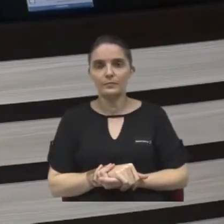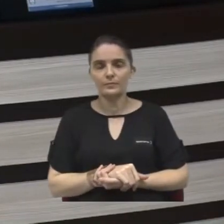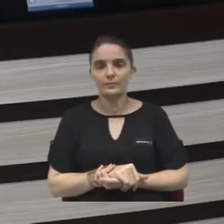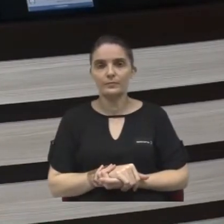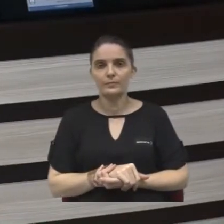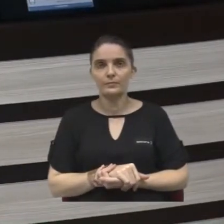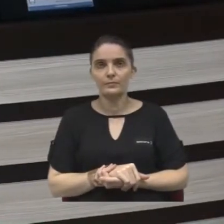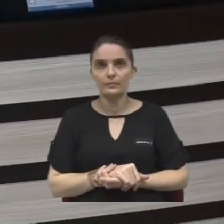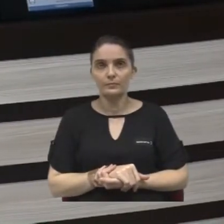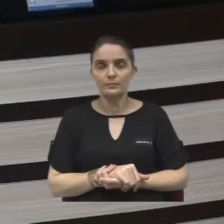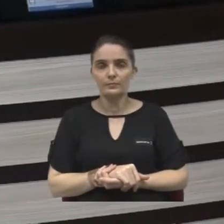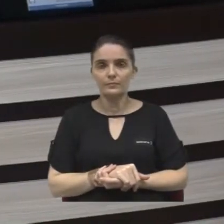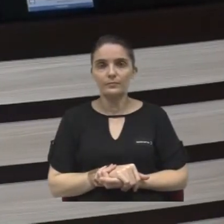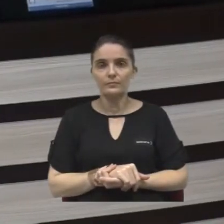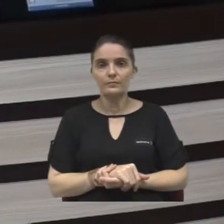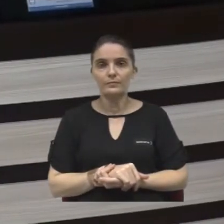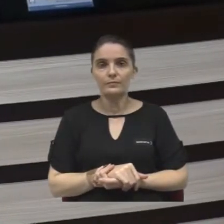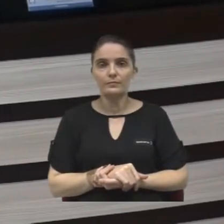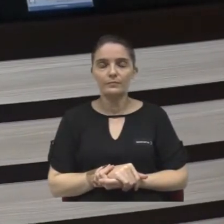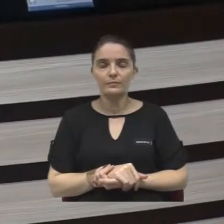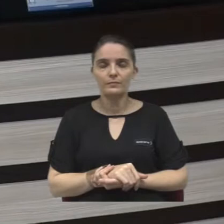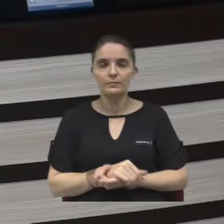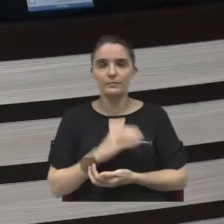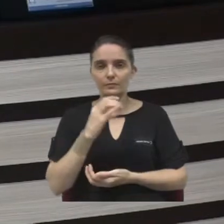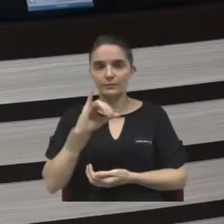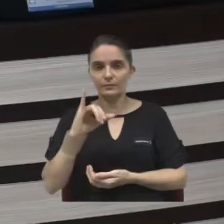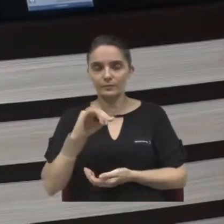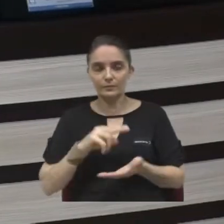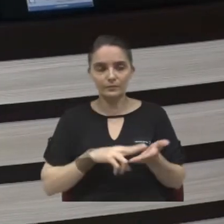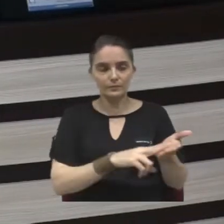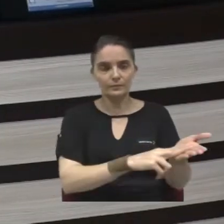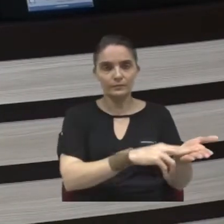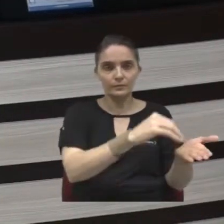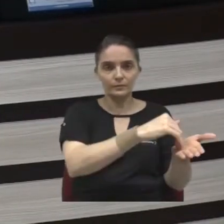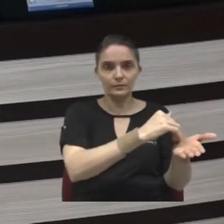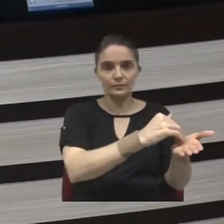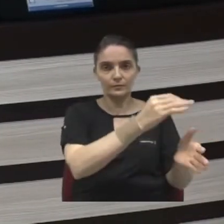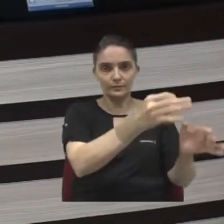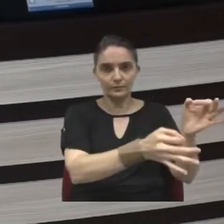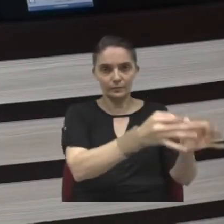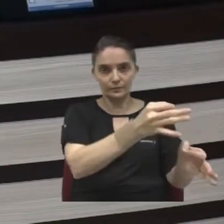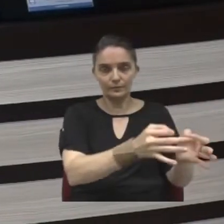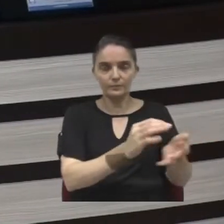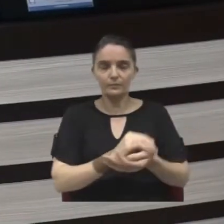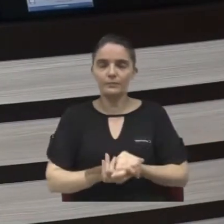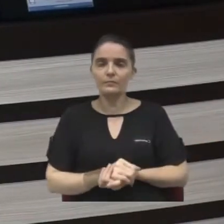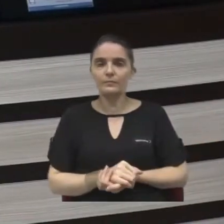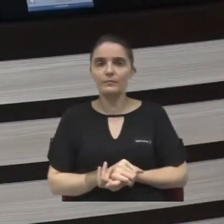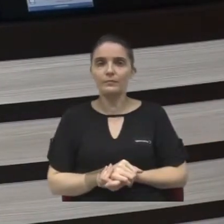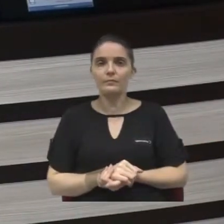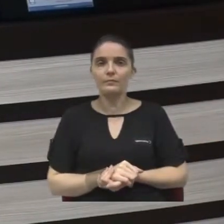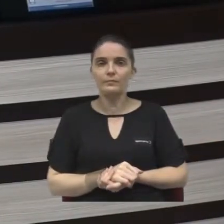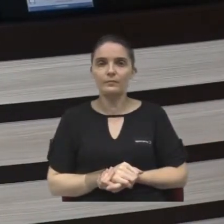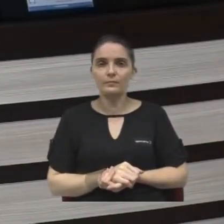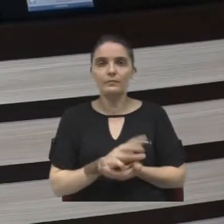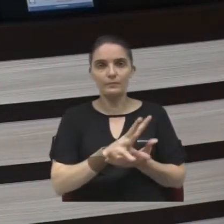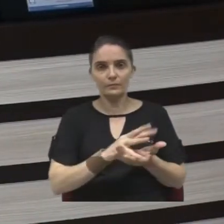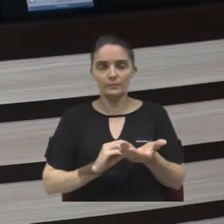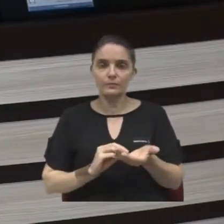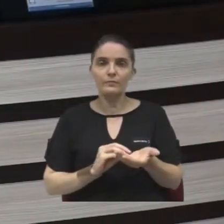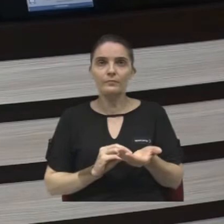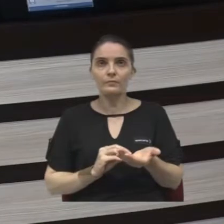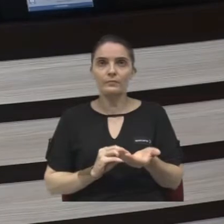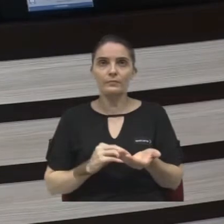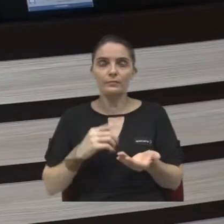Essa CI será encaminhada ao Secretaria de Negócios Jurídicos. Estou com uma cópia aqui para os líderes de